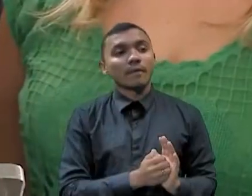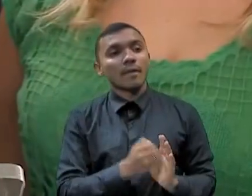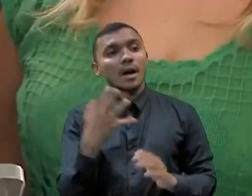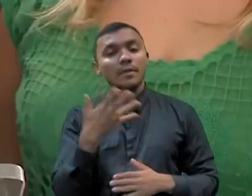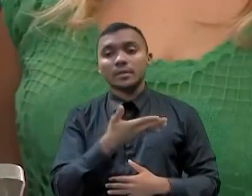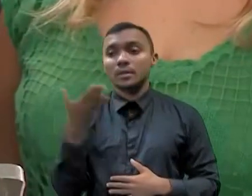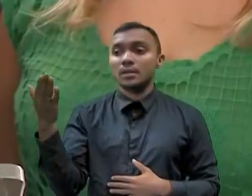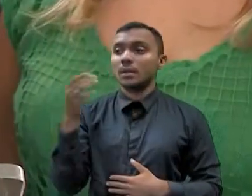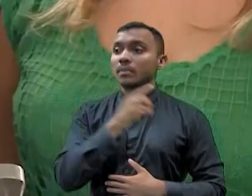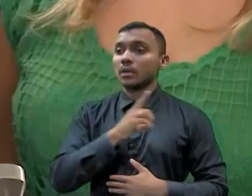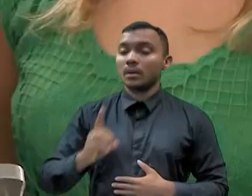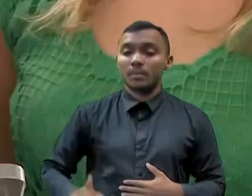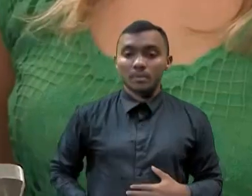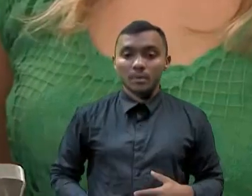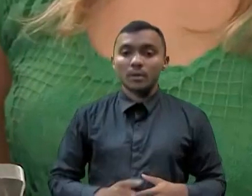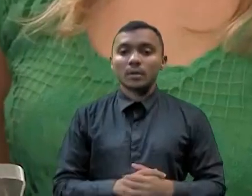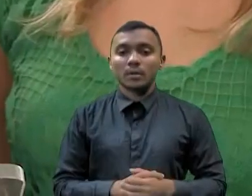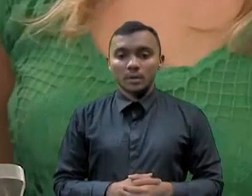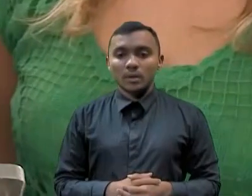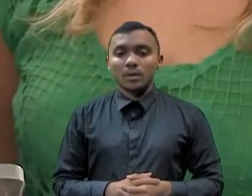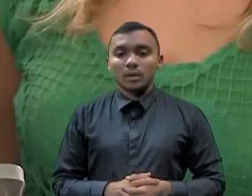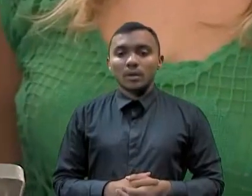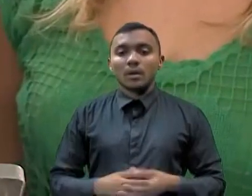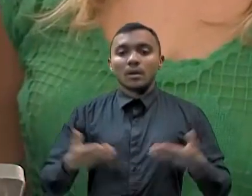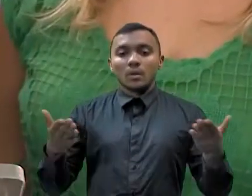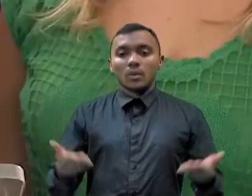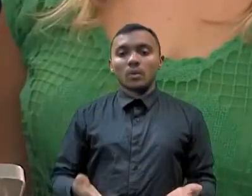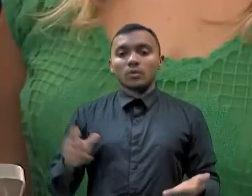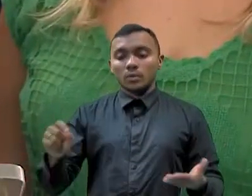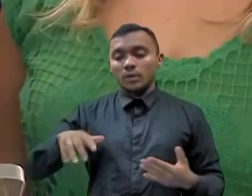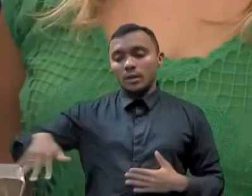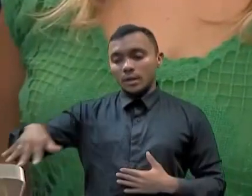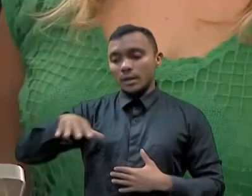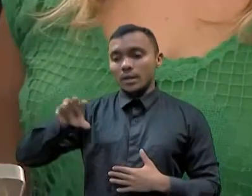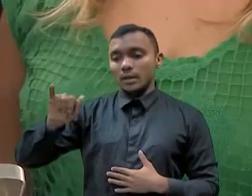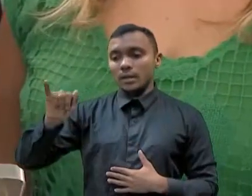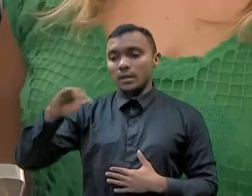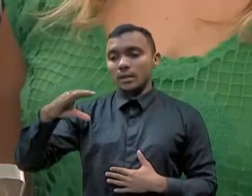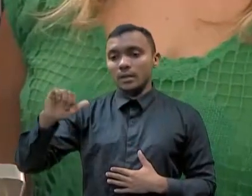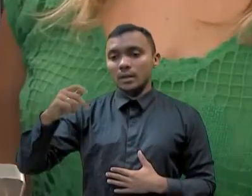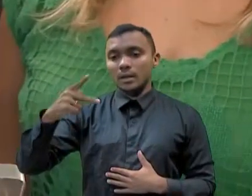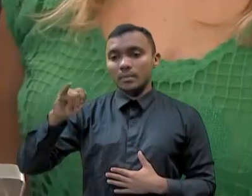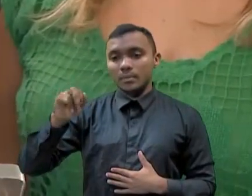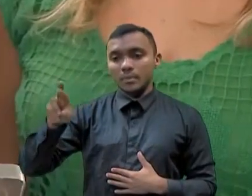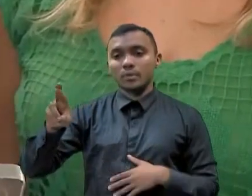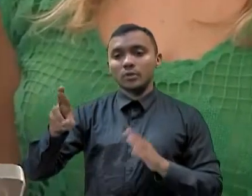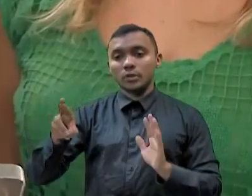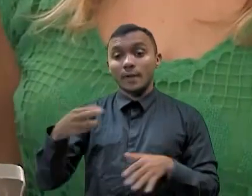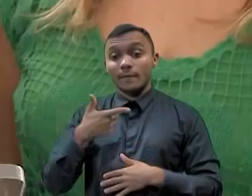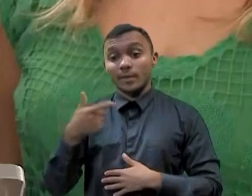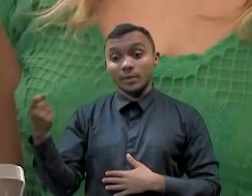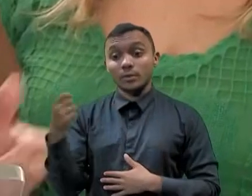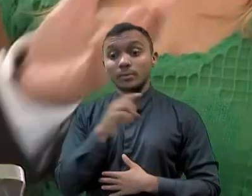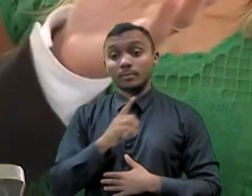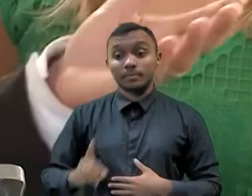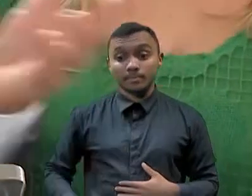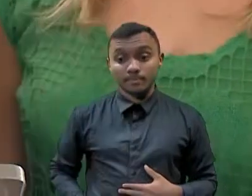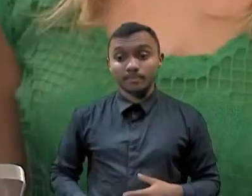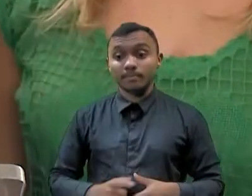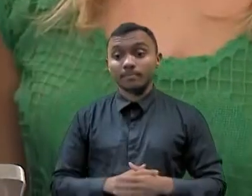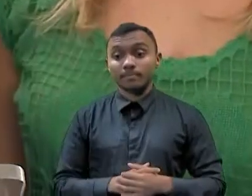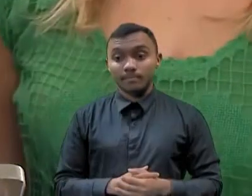nós estamos aqui em Icapuí com mais de 20 deputados aqui. Portanto, é uma forma que tem